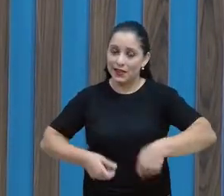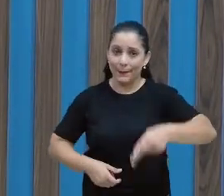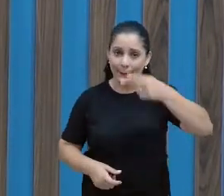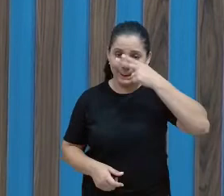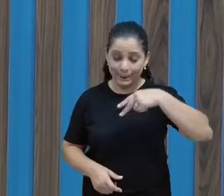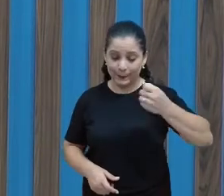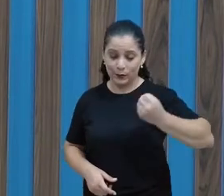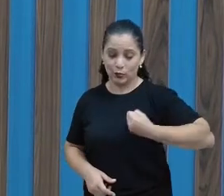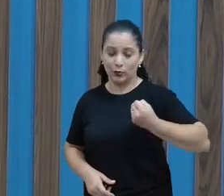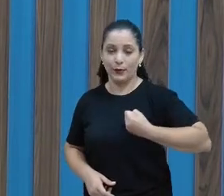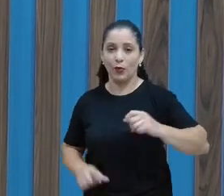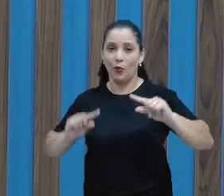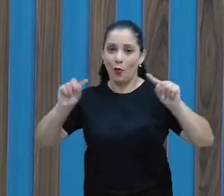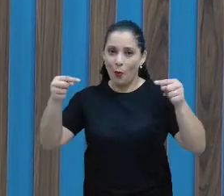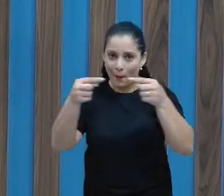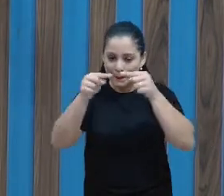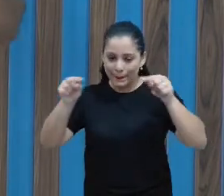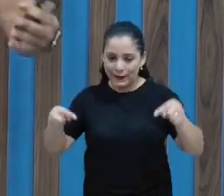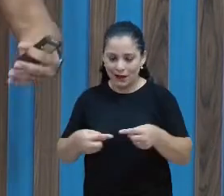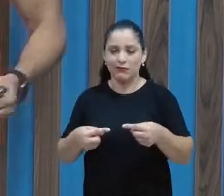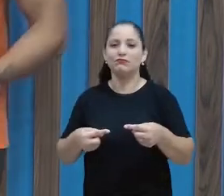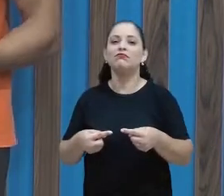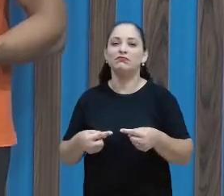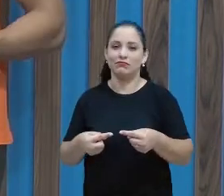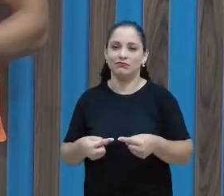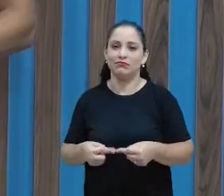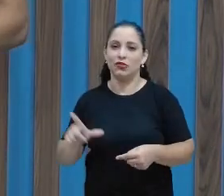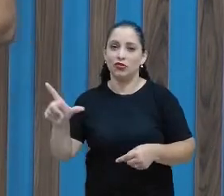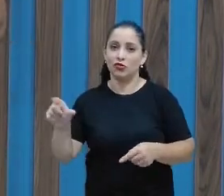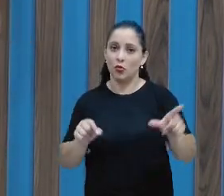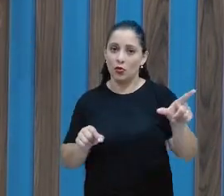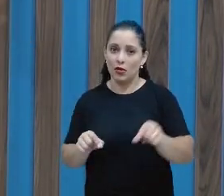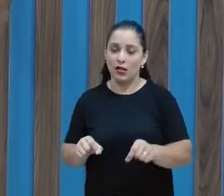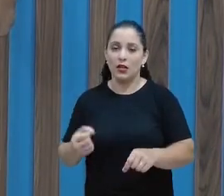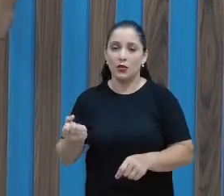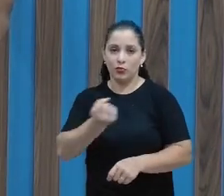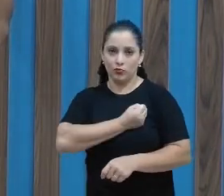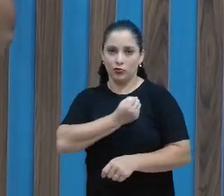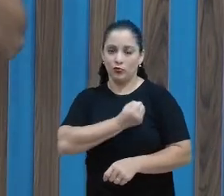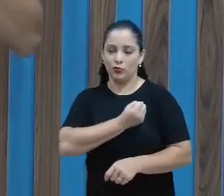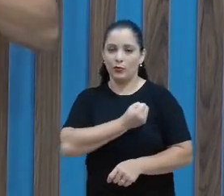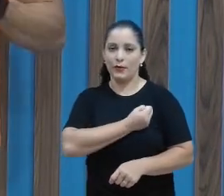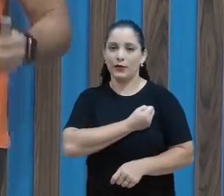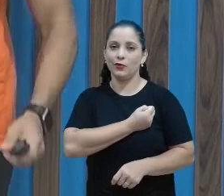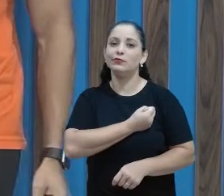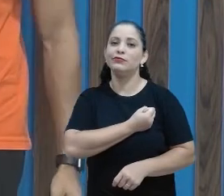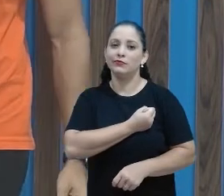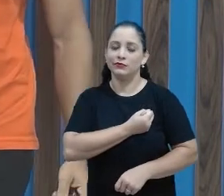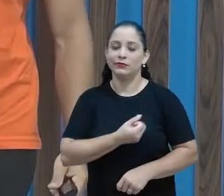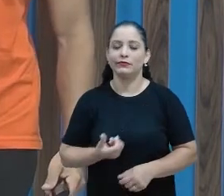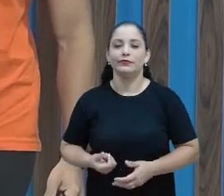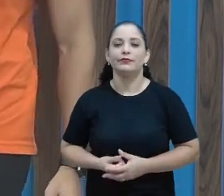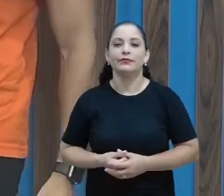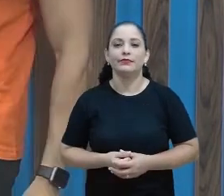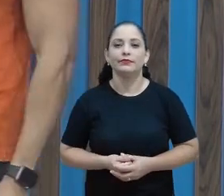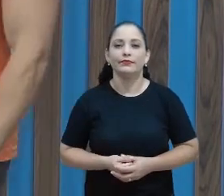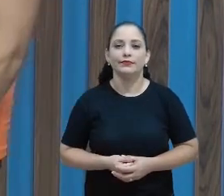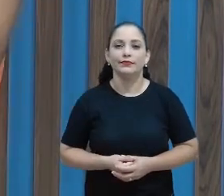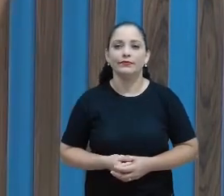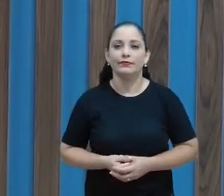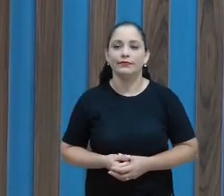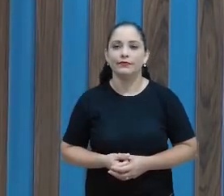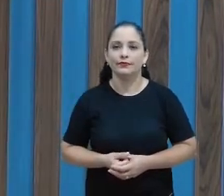fração 12/18 se eu escolher aí o número 9 para dividir os dois.